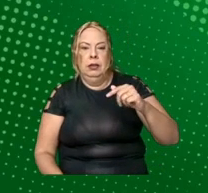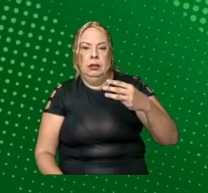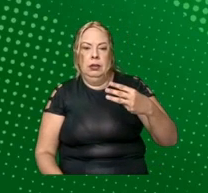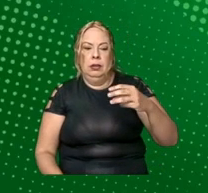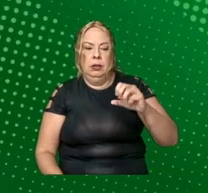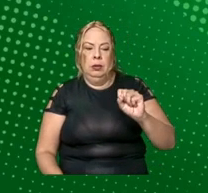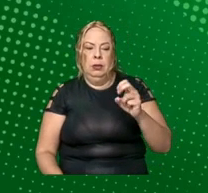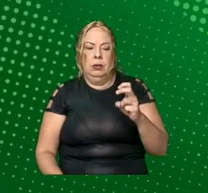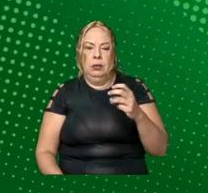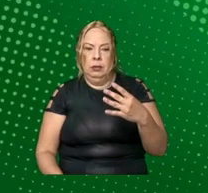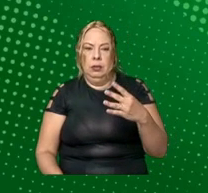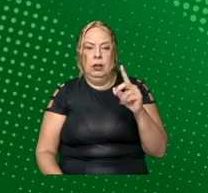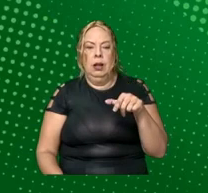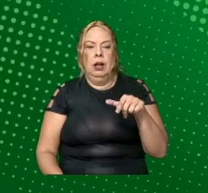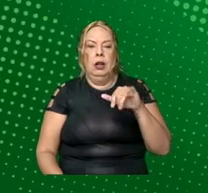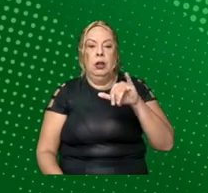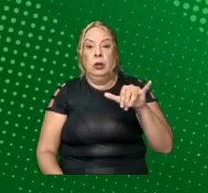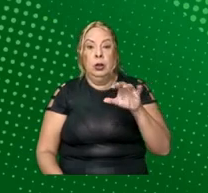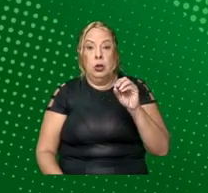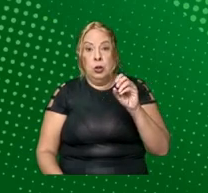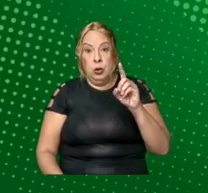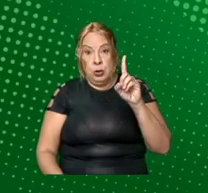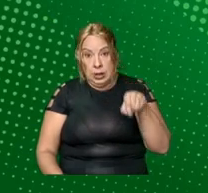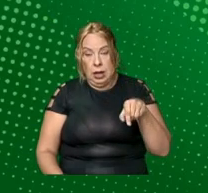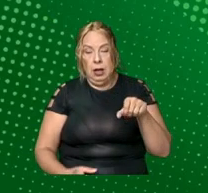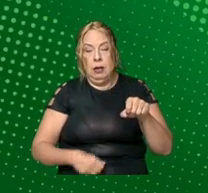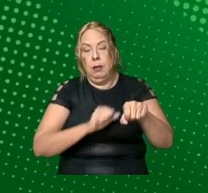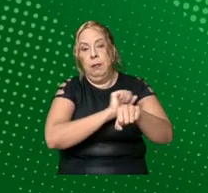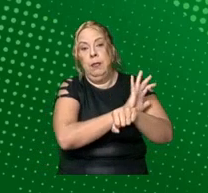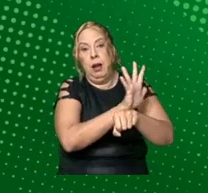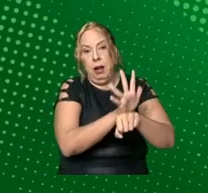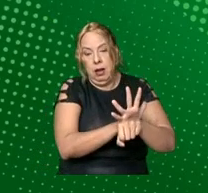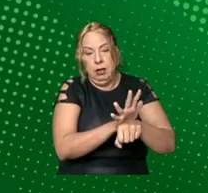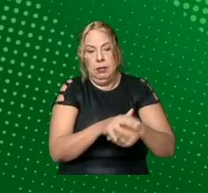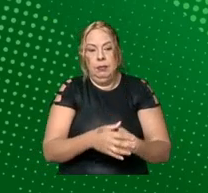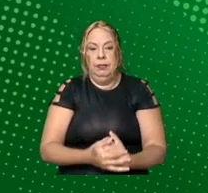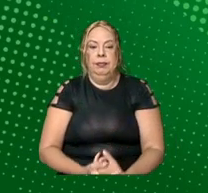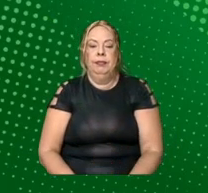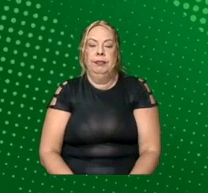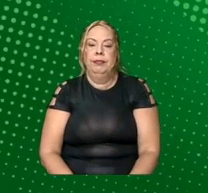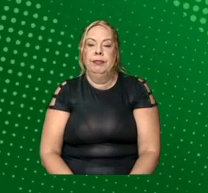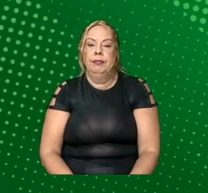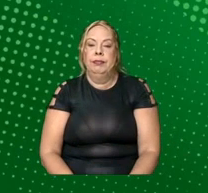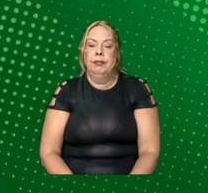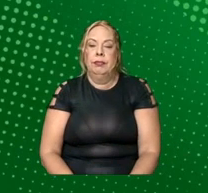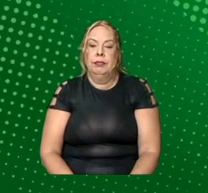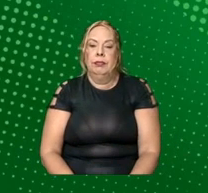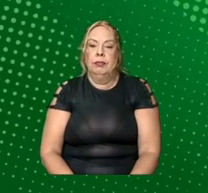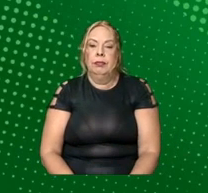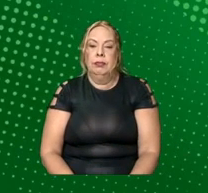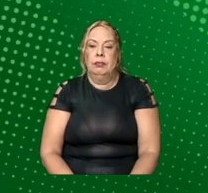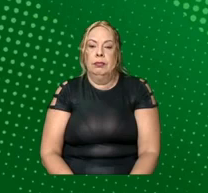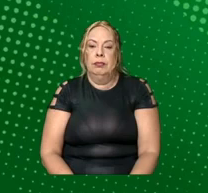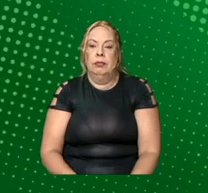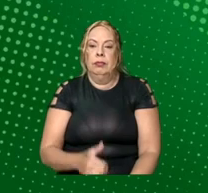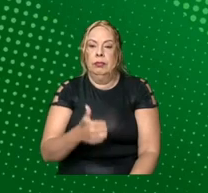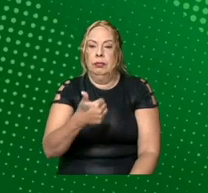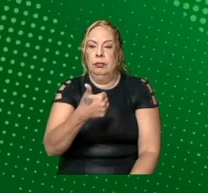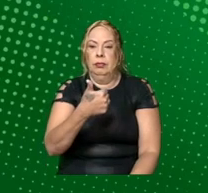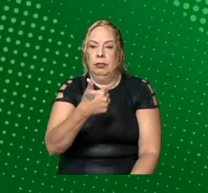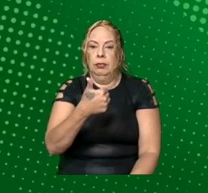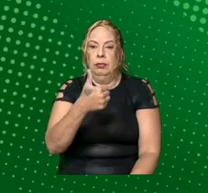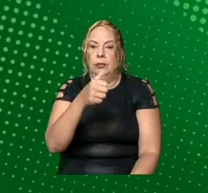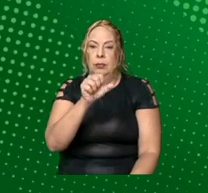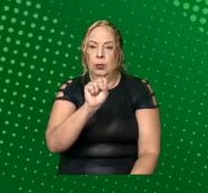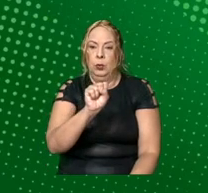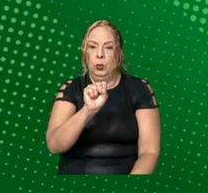073854, José Wilson, adquiriu na Regional Barra dos Conqueiros, SE100 vendedor. Parabéns! E agora? Vamos lá,